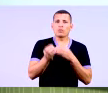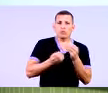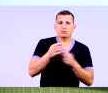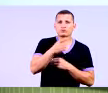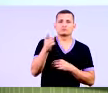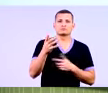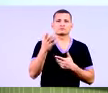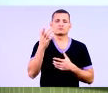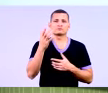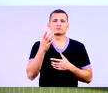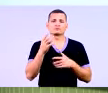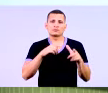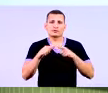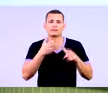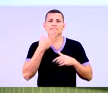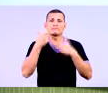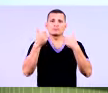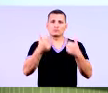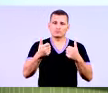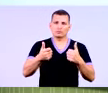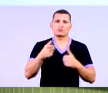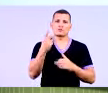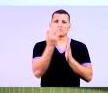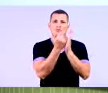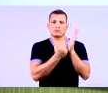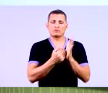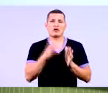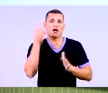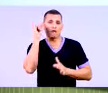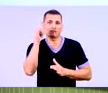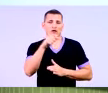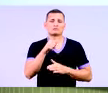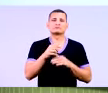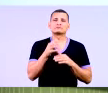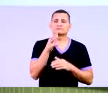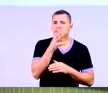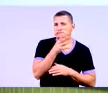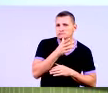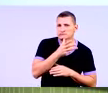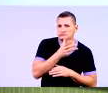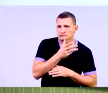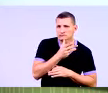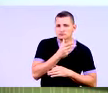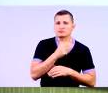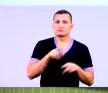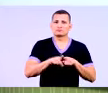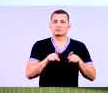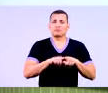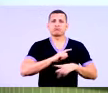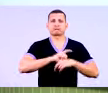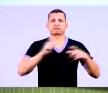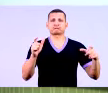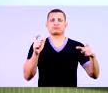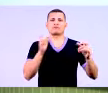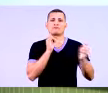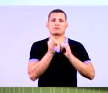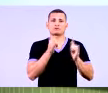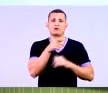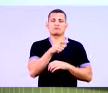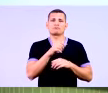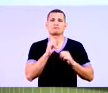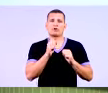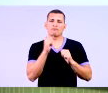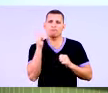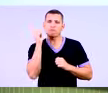melhor maneira possível com o seu programa para evitar que ele fique lento para evitar que com grande volume de informação ele trave